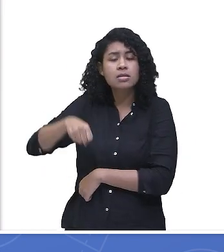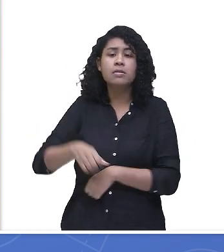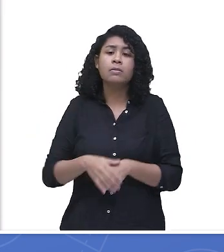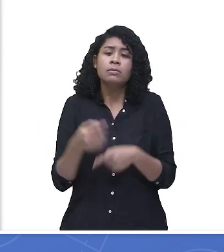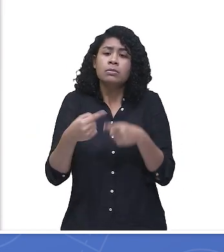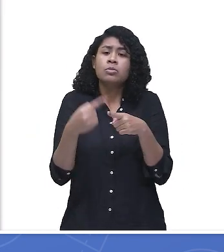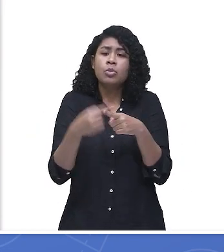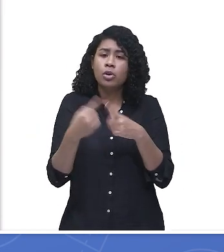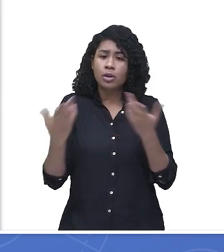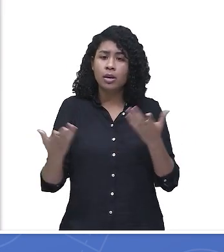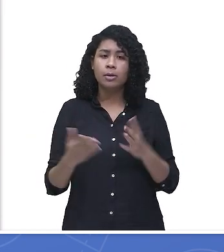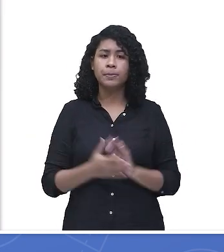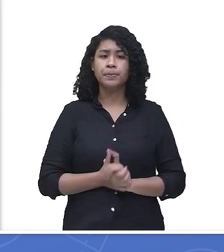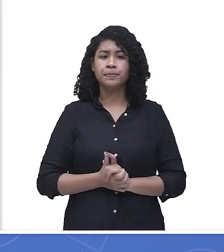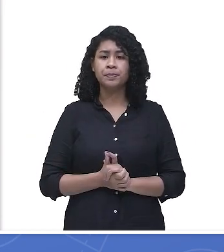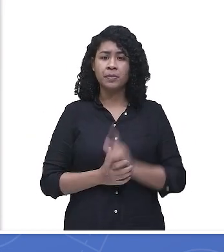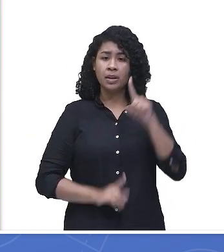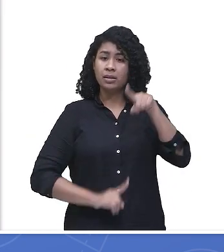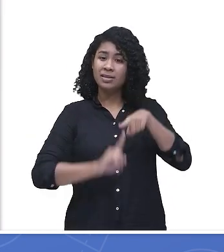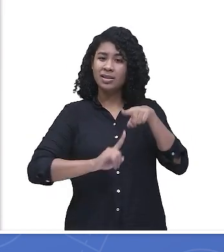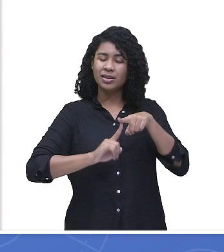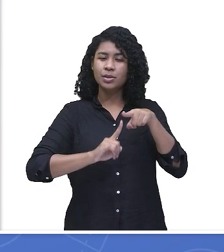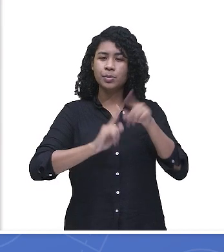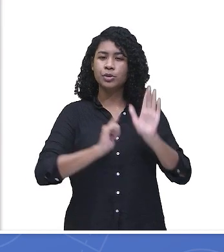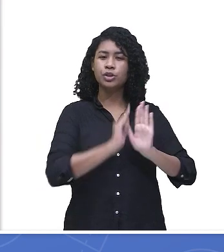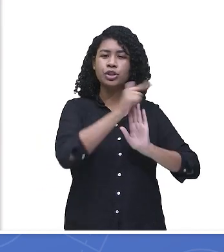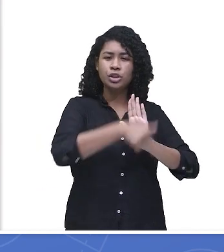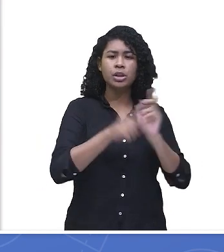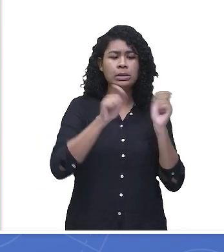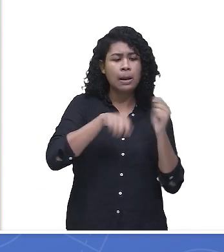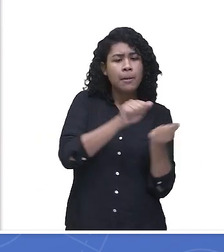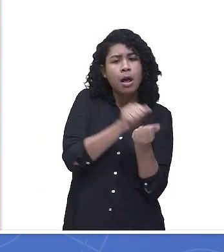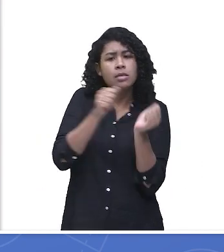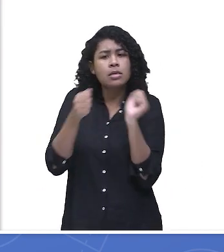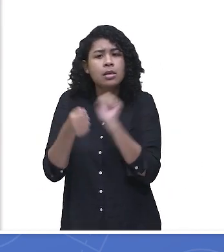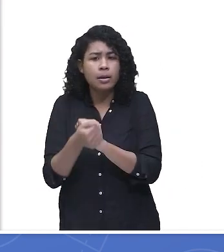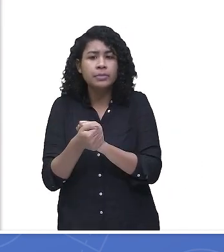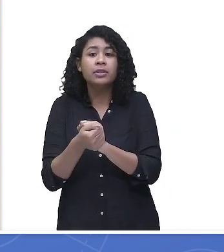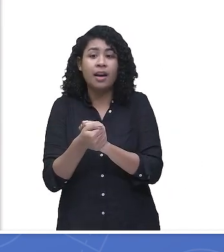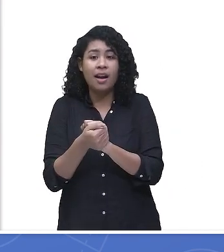tipo de gênero discursivo, a possibilidade de adaptação de